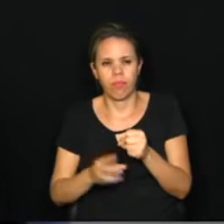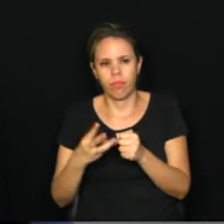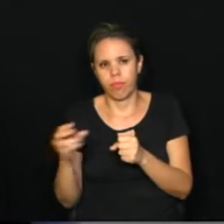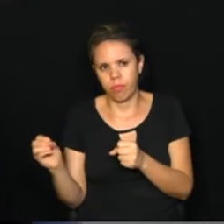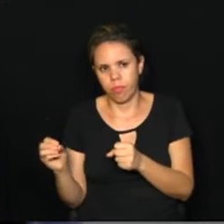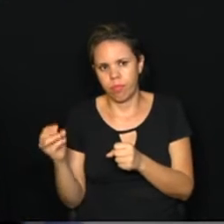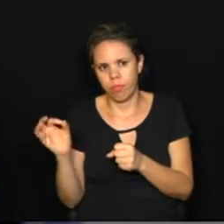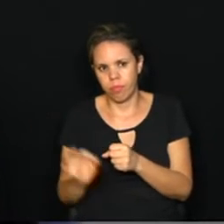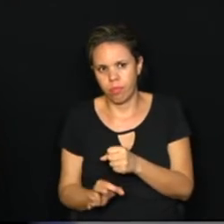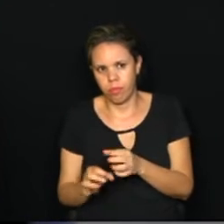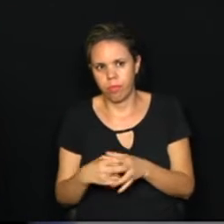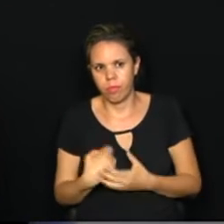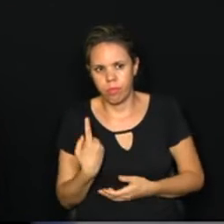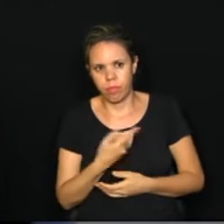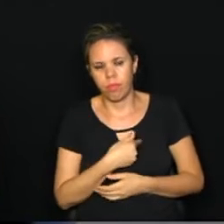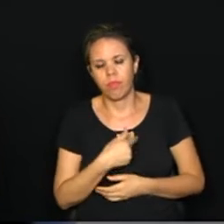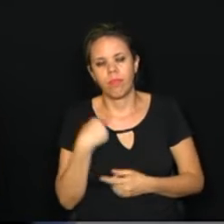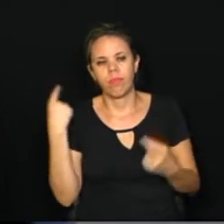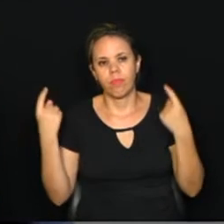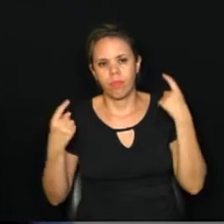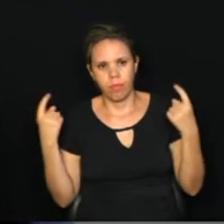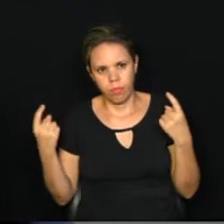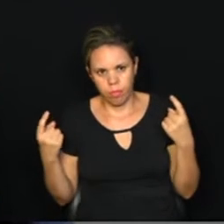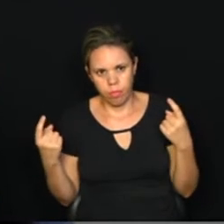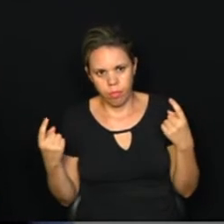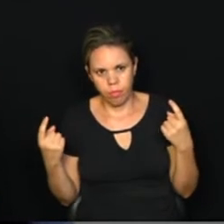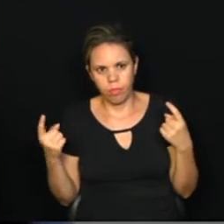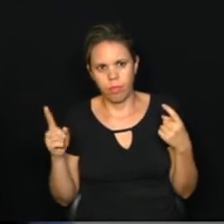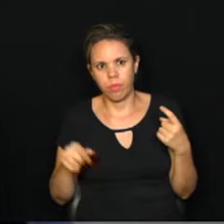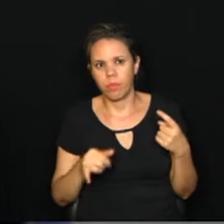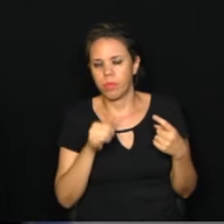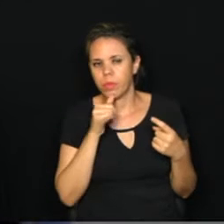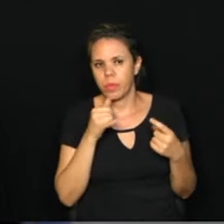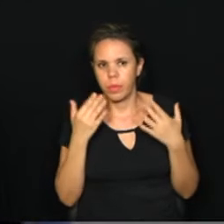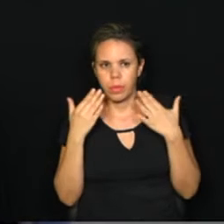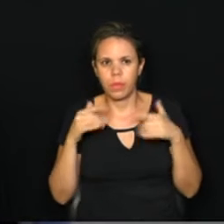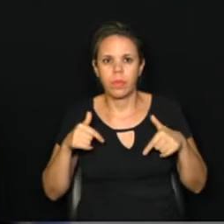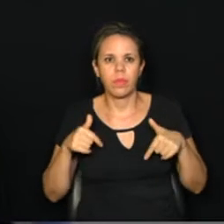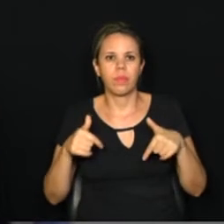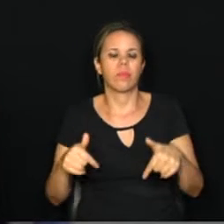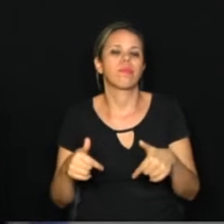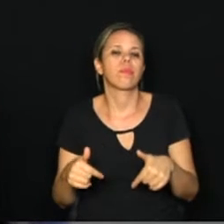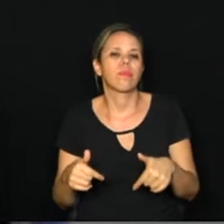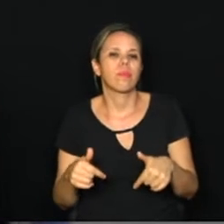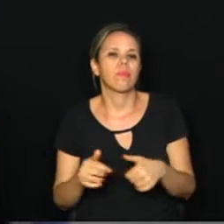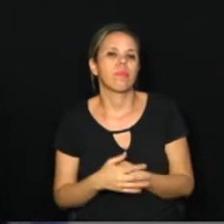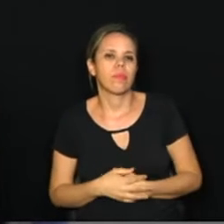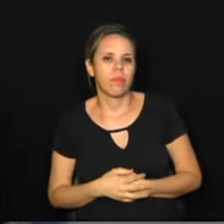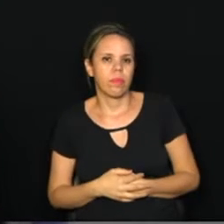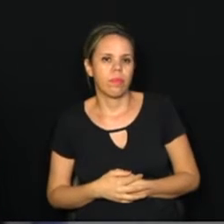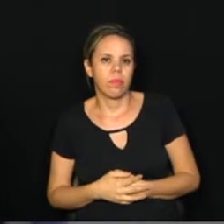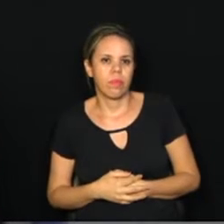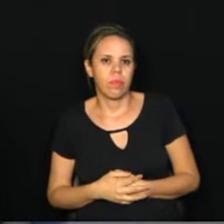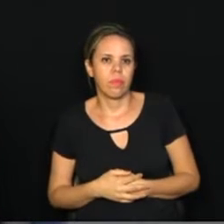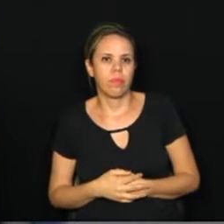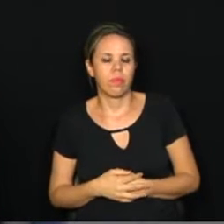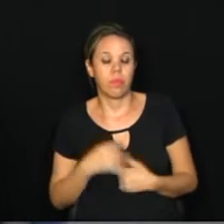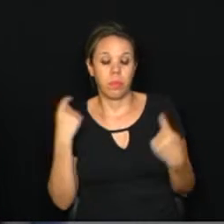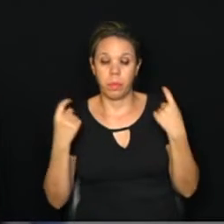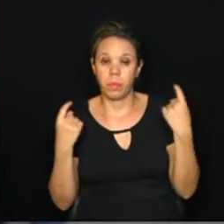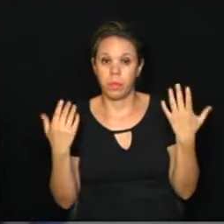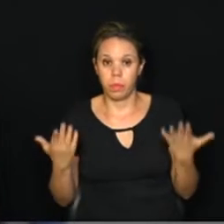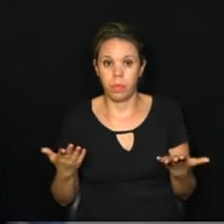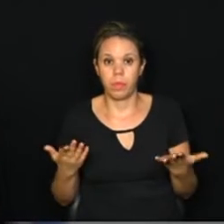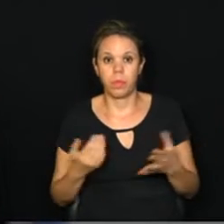30%. E a nossa grande preocupação é a questão do enfrentamento, a questão da pandemia. A pandemia nos preocupa muito do ponto